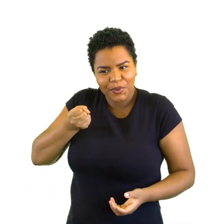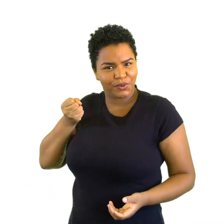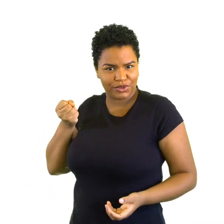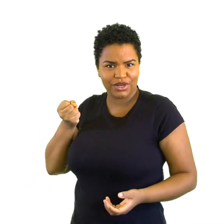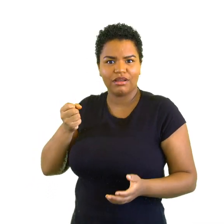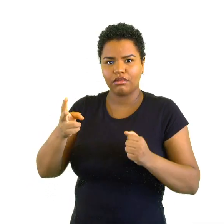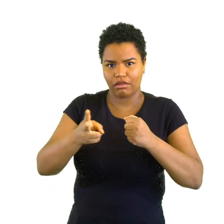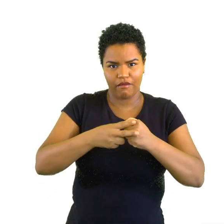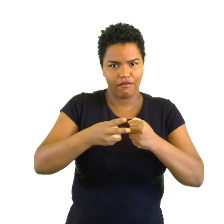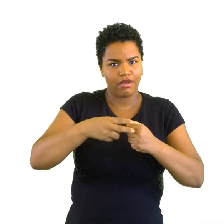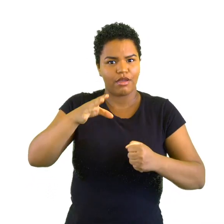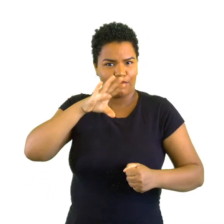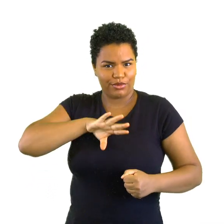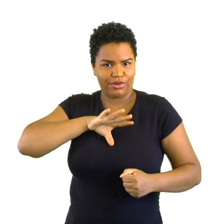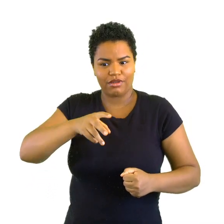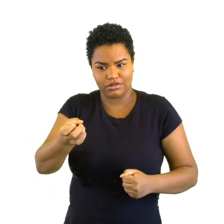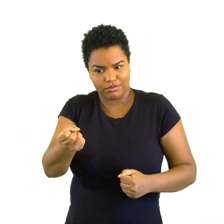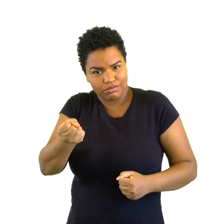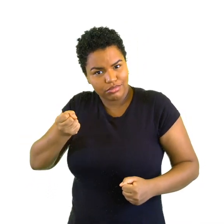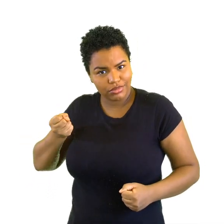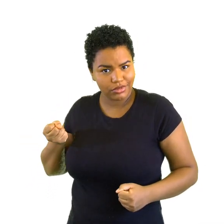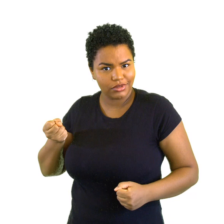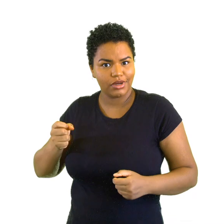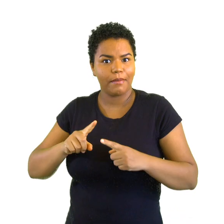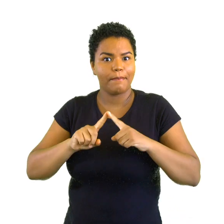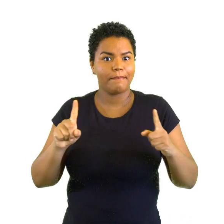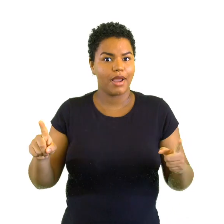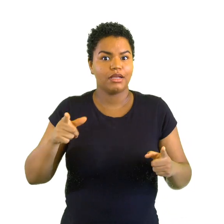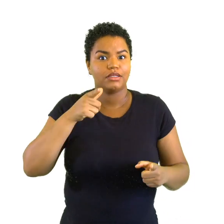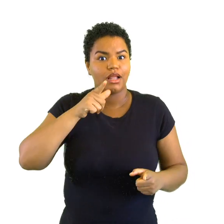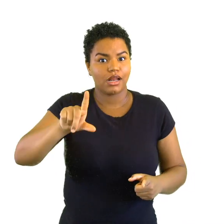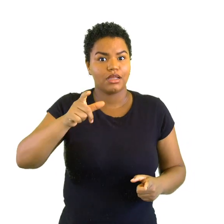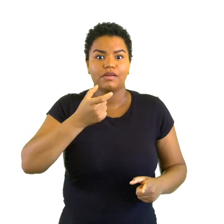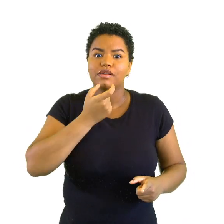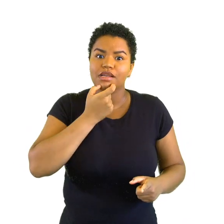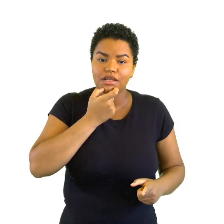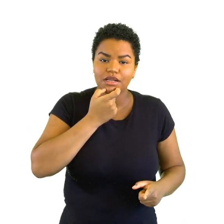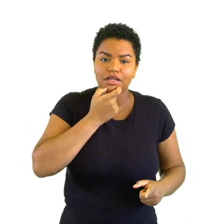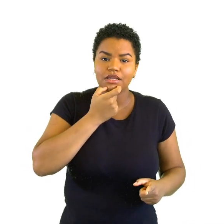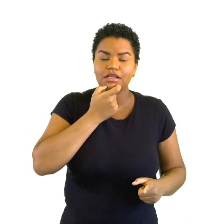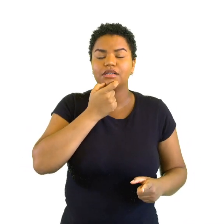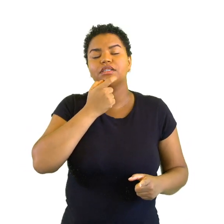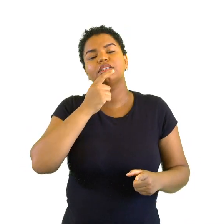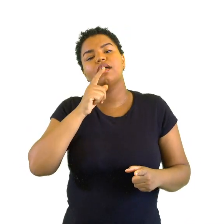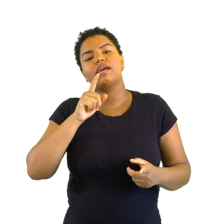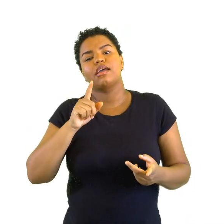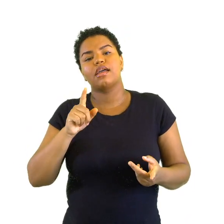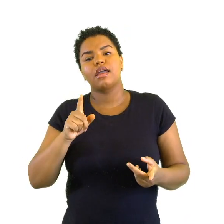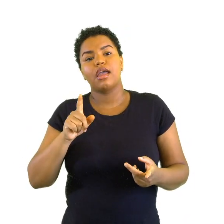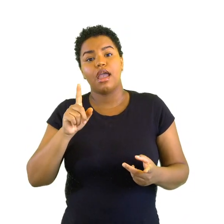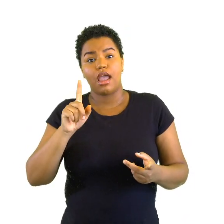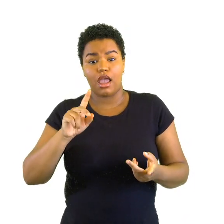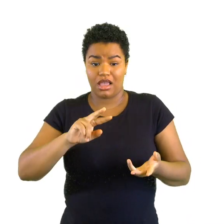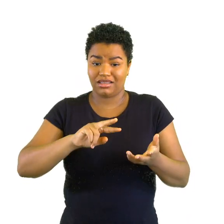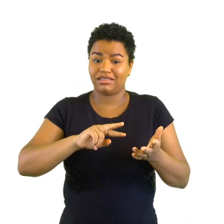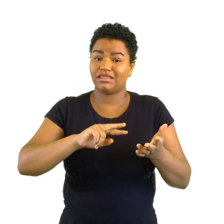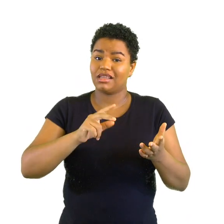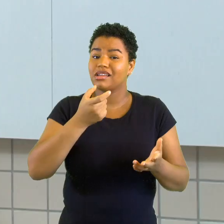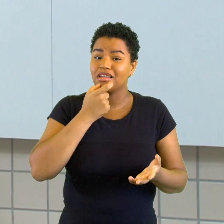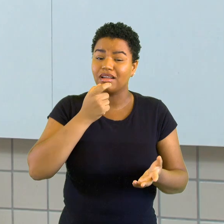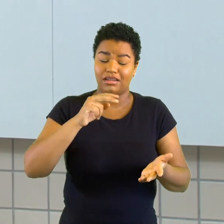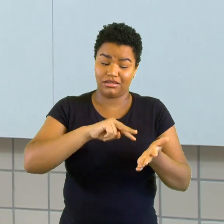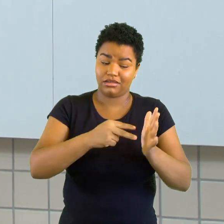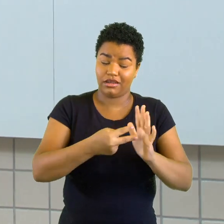verbo puxar na língua portuguesa. No entanto, na língua inglesa, ela se refere ao verbo empurrar e não